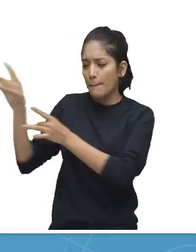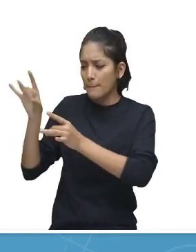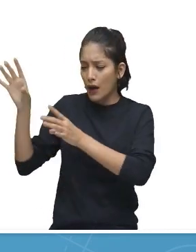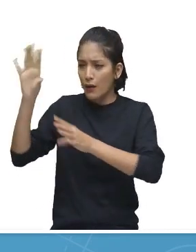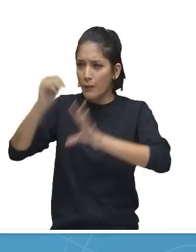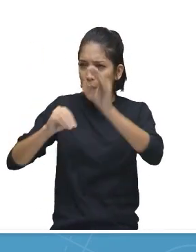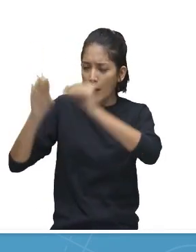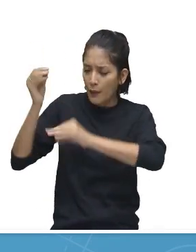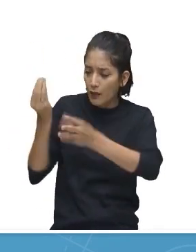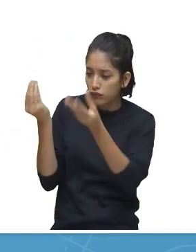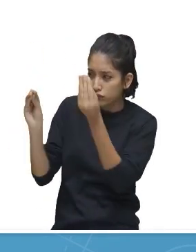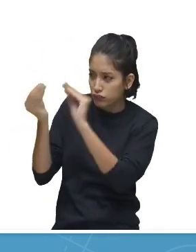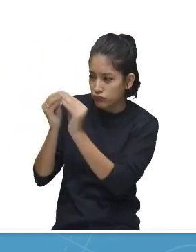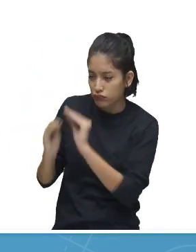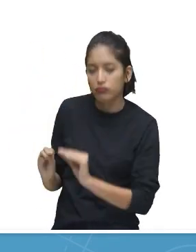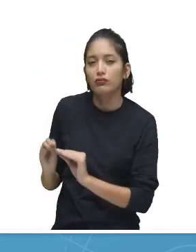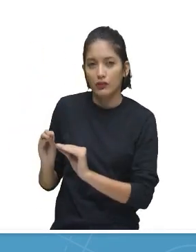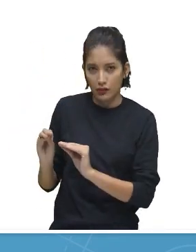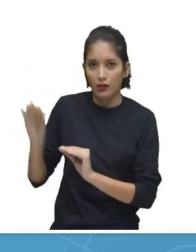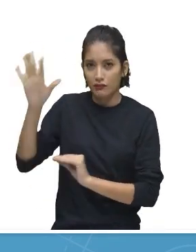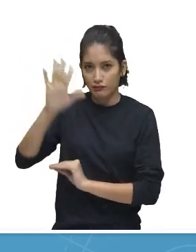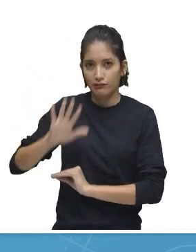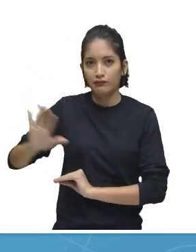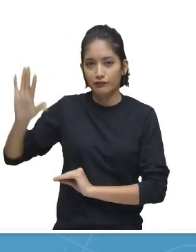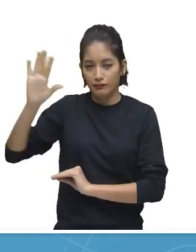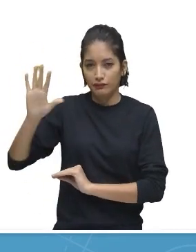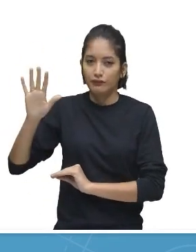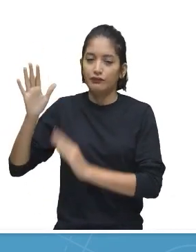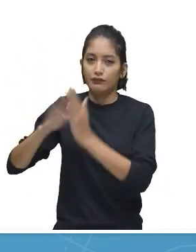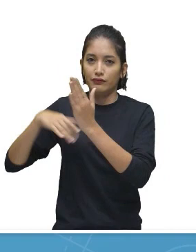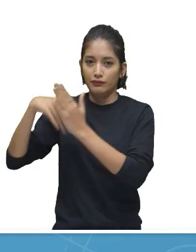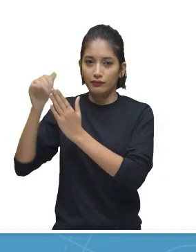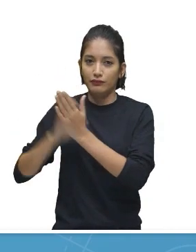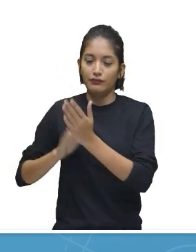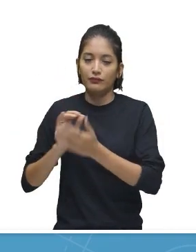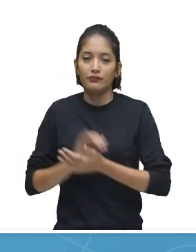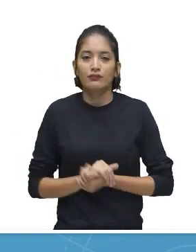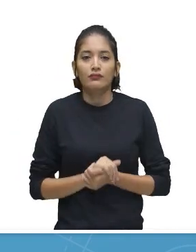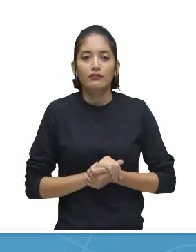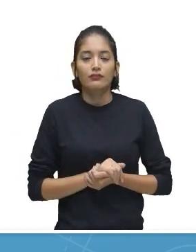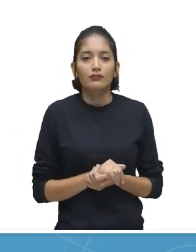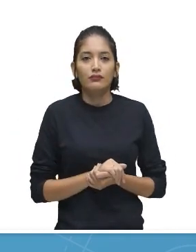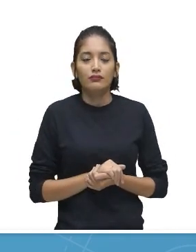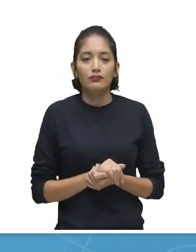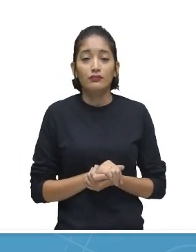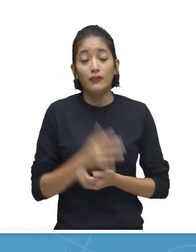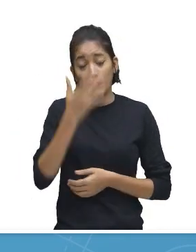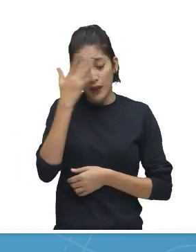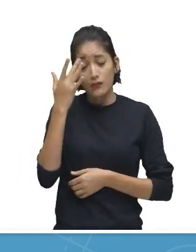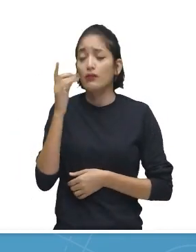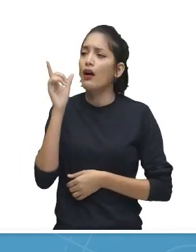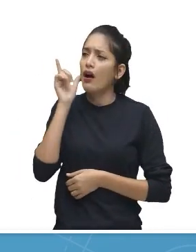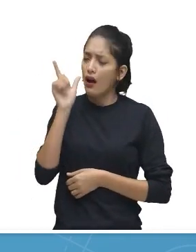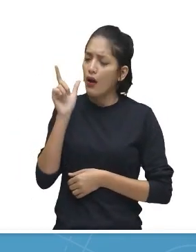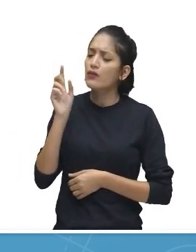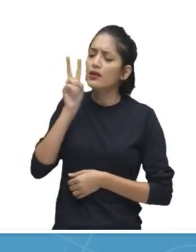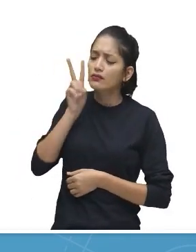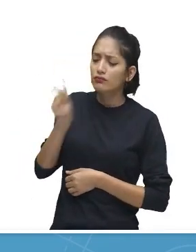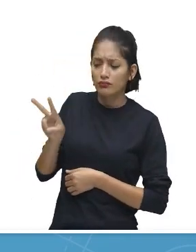vários objetos e prega ali na pintura. E o espectador, ele pode ter a